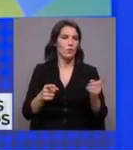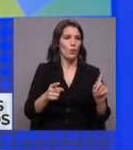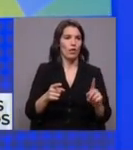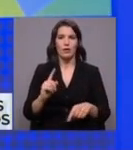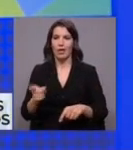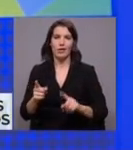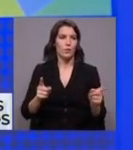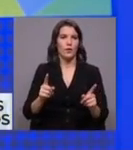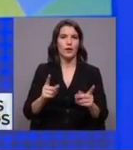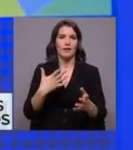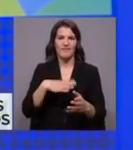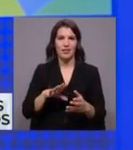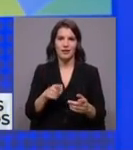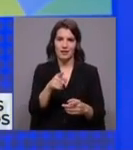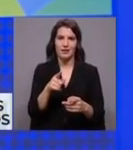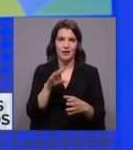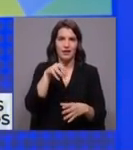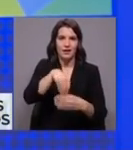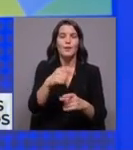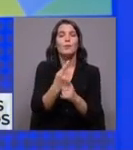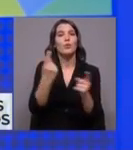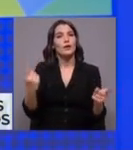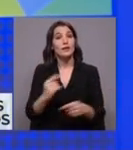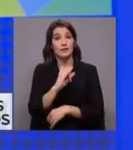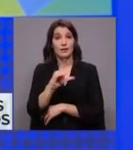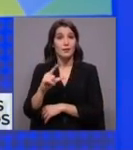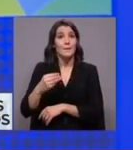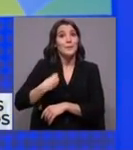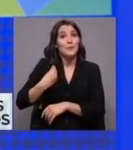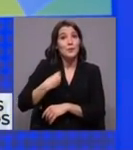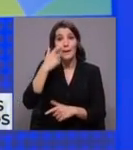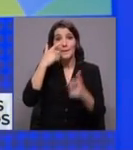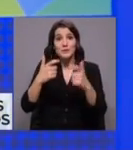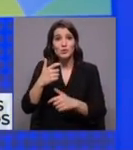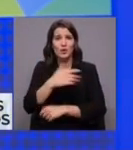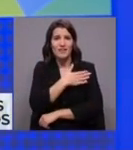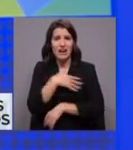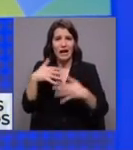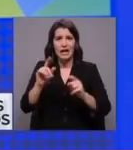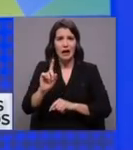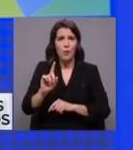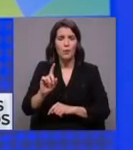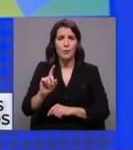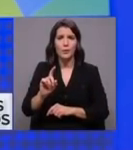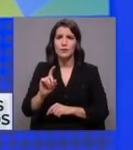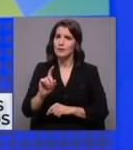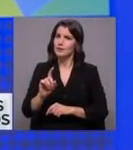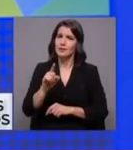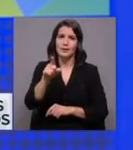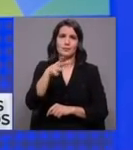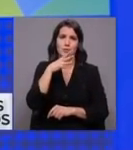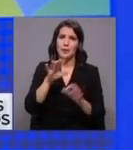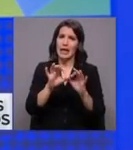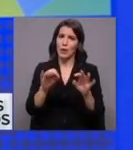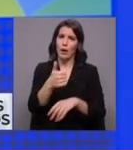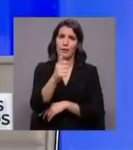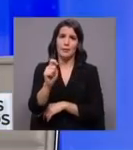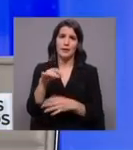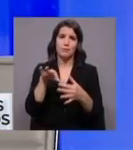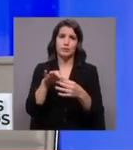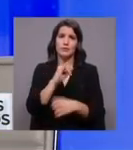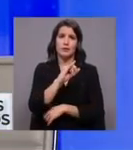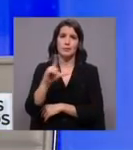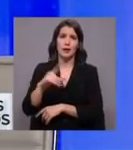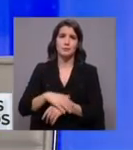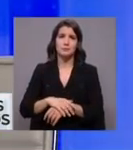introduzir tem mas vamos por partes é decidiram não se preocupa que os mais favorecidos isso em Santa Matilde postulados pela tela só isso